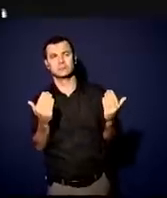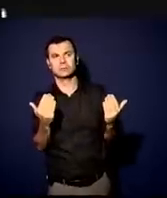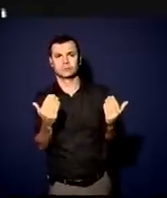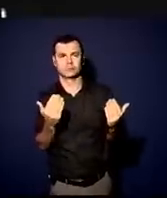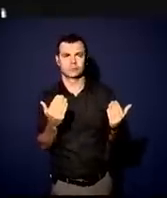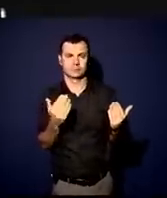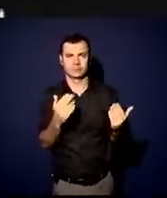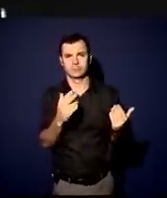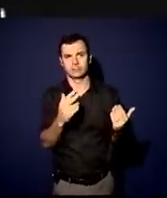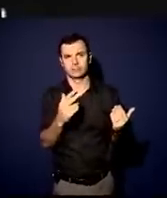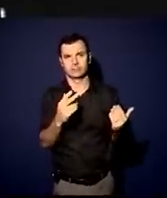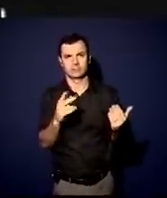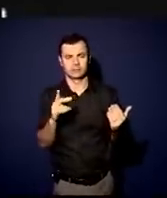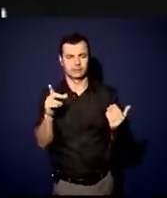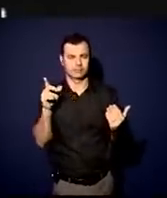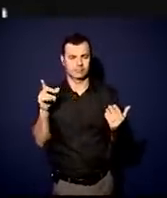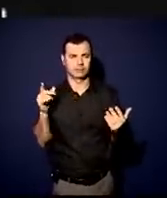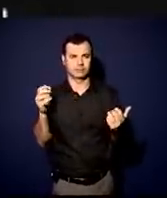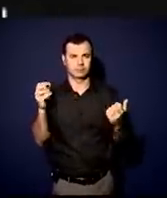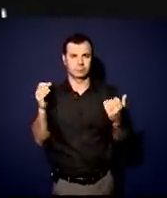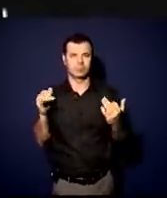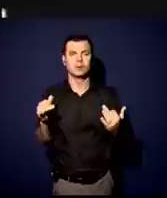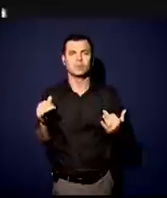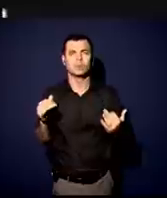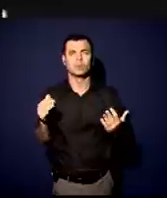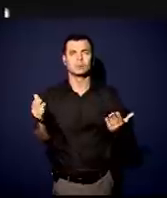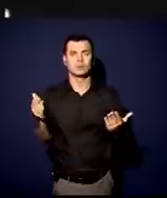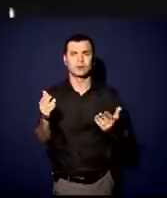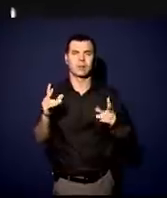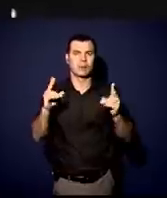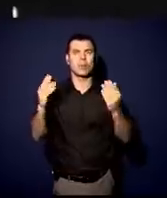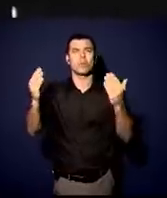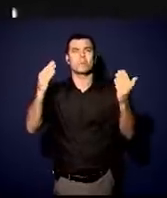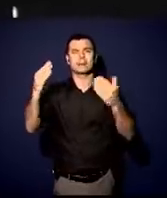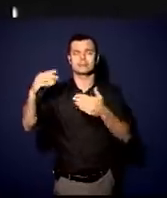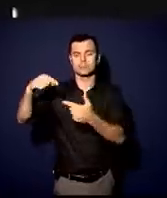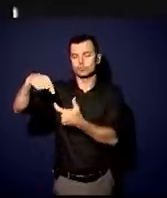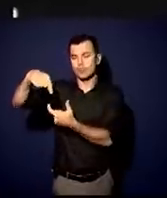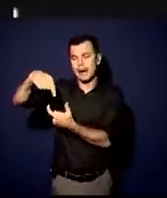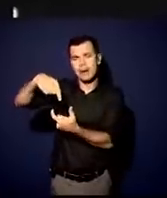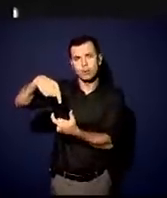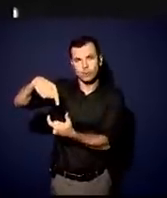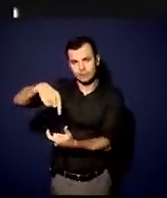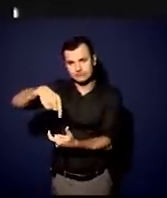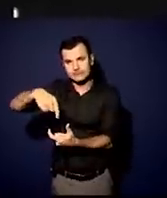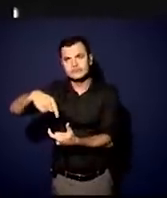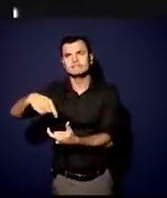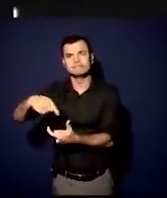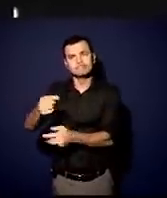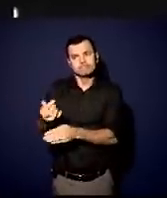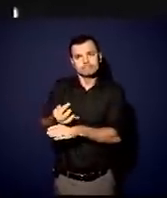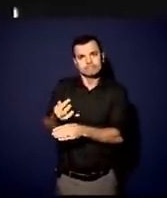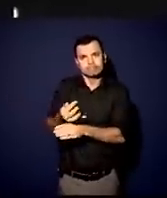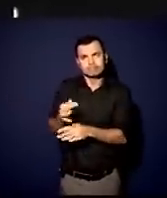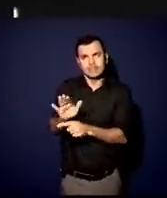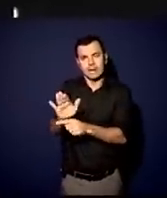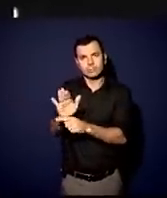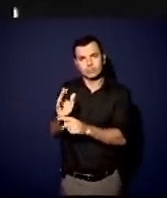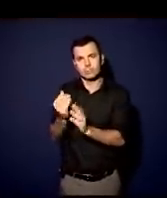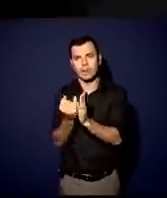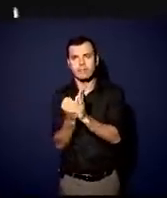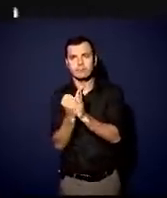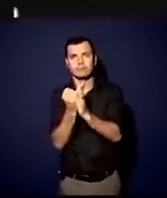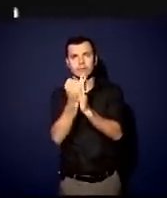ancoragem na verdade esse foi o ponto dele no momento de desencoragem das expectativas de de fato as expectativas de inflação